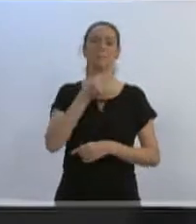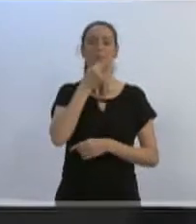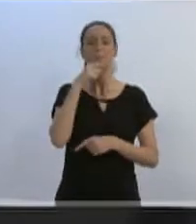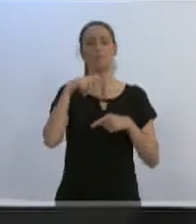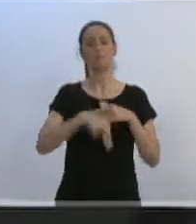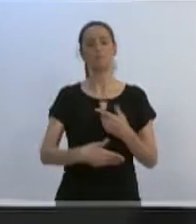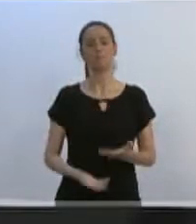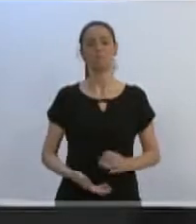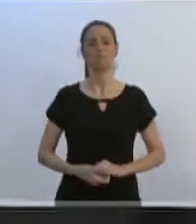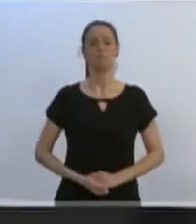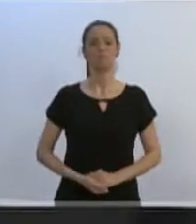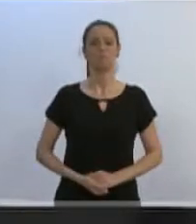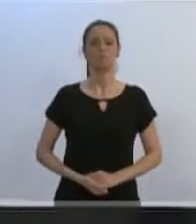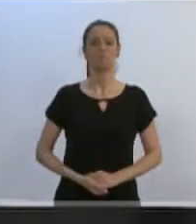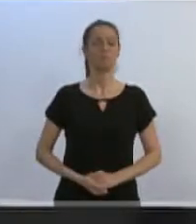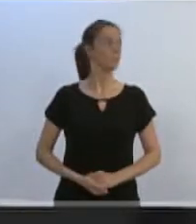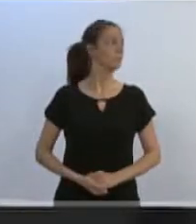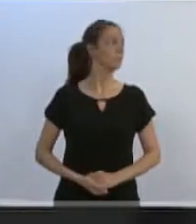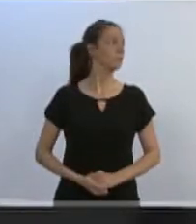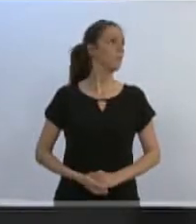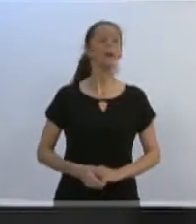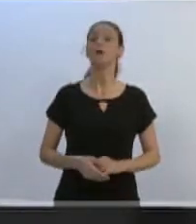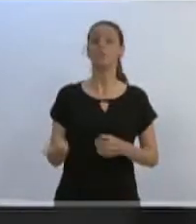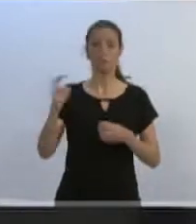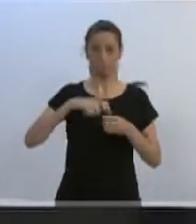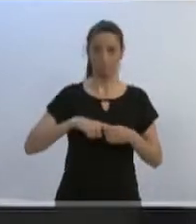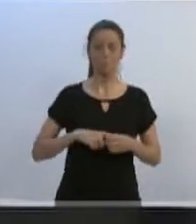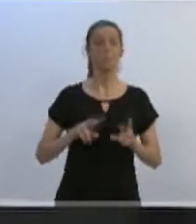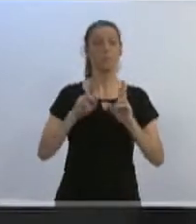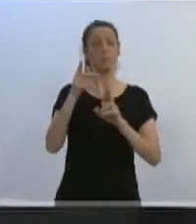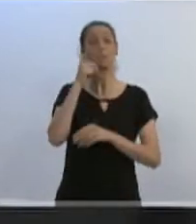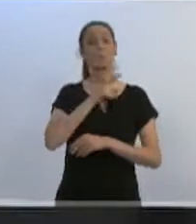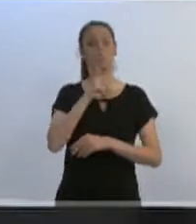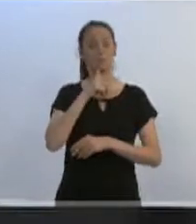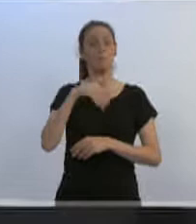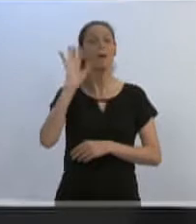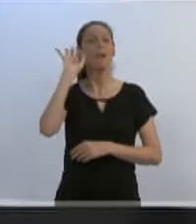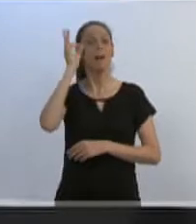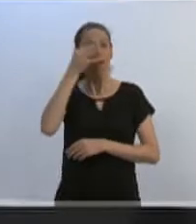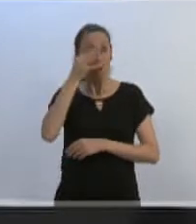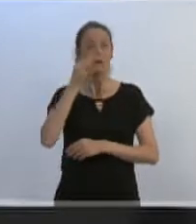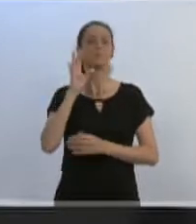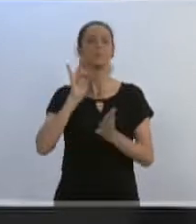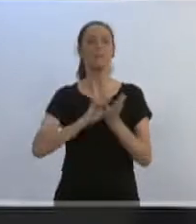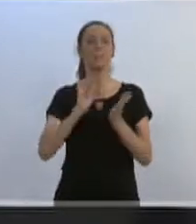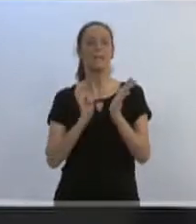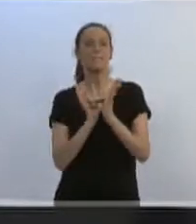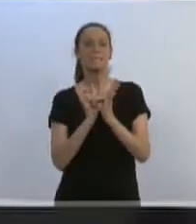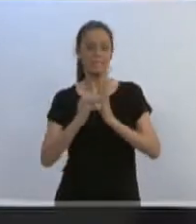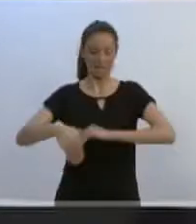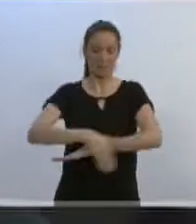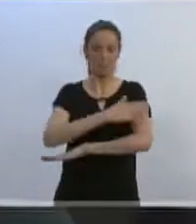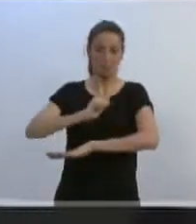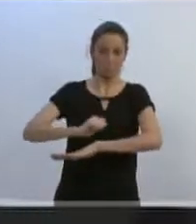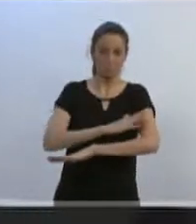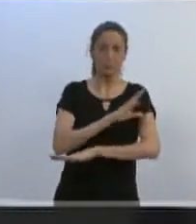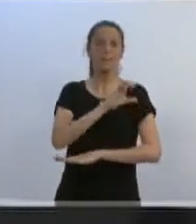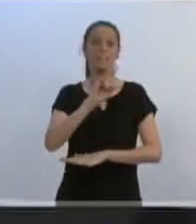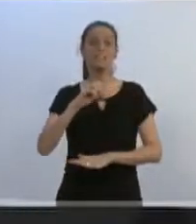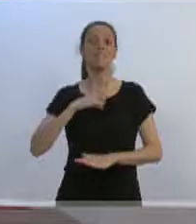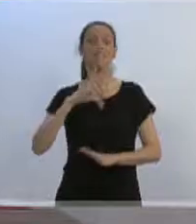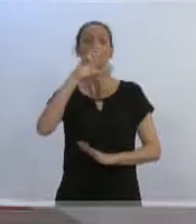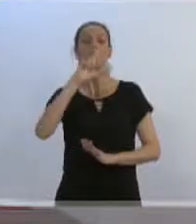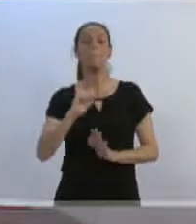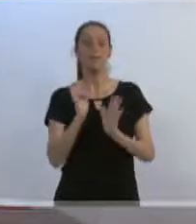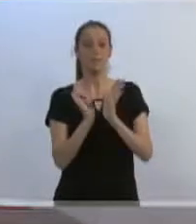ruas sejam possibilitadas que seja mais facilmente as ruas serem pavimentados nosso município seja burocracias que hoje são exigidas obrigado próximo assunto